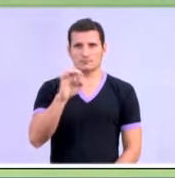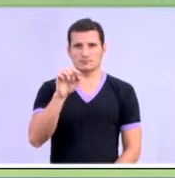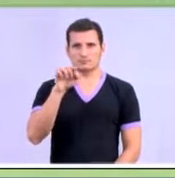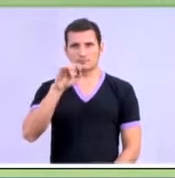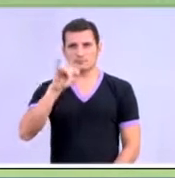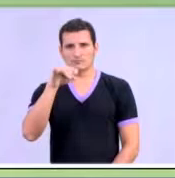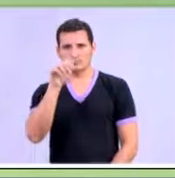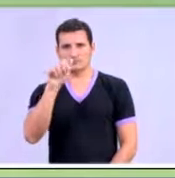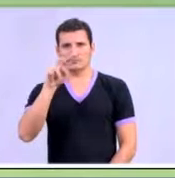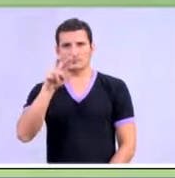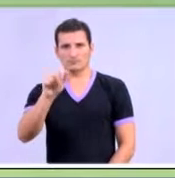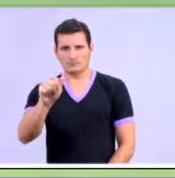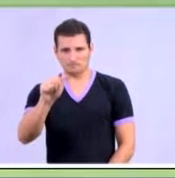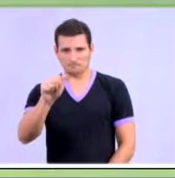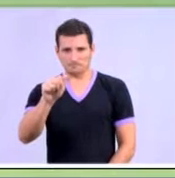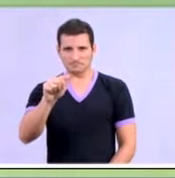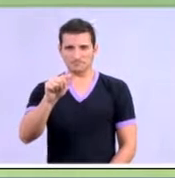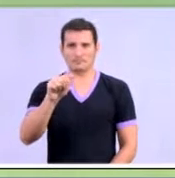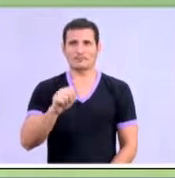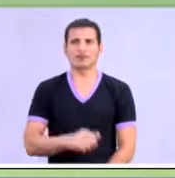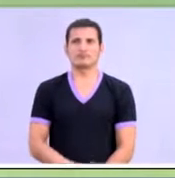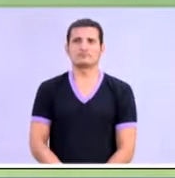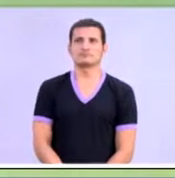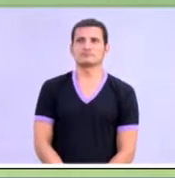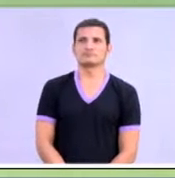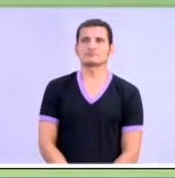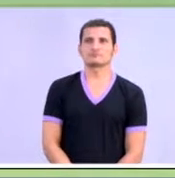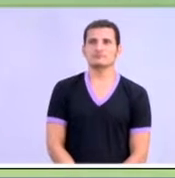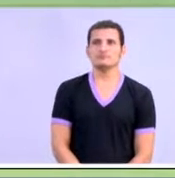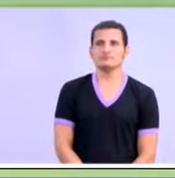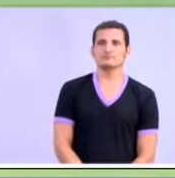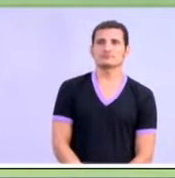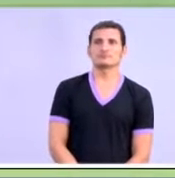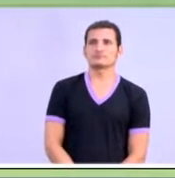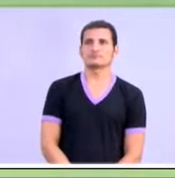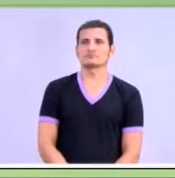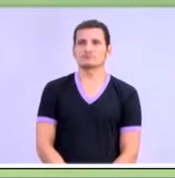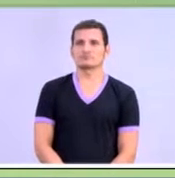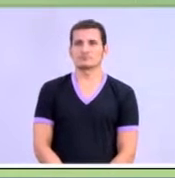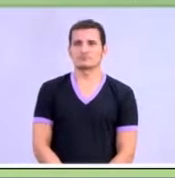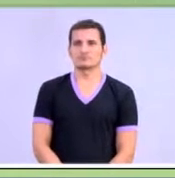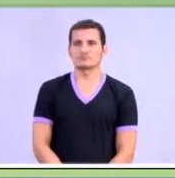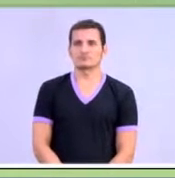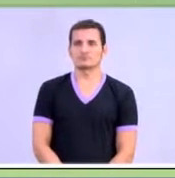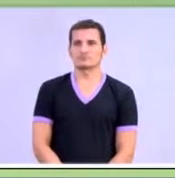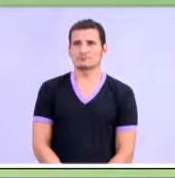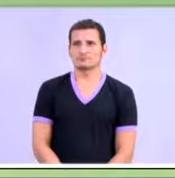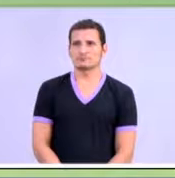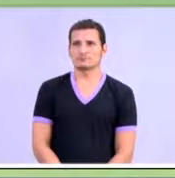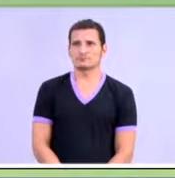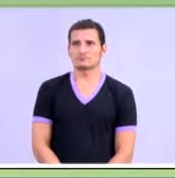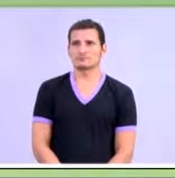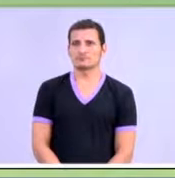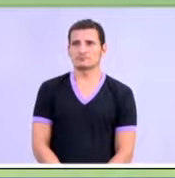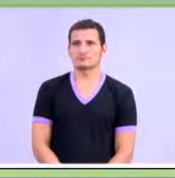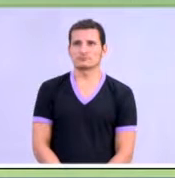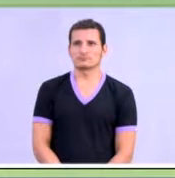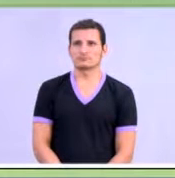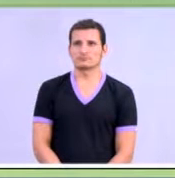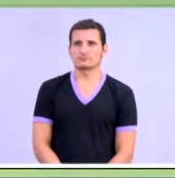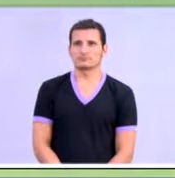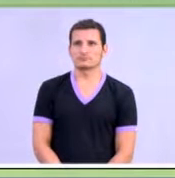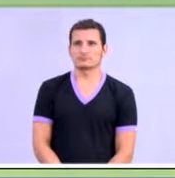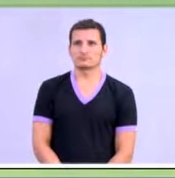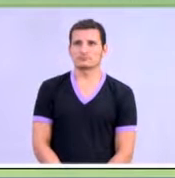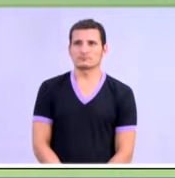corrente. Para definir a classe conta corrente, eu defino public class, o nome da classe, conta corrente, que é o